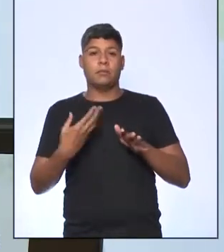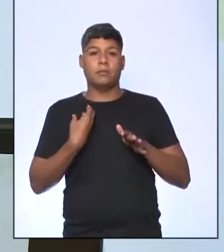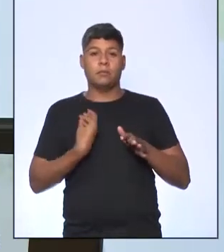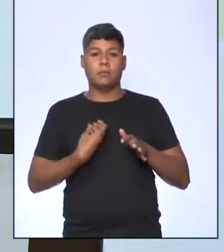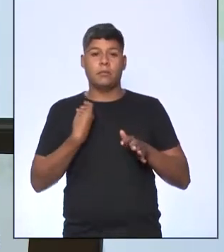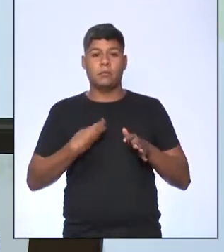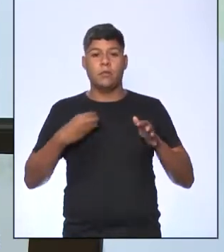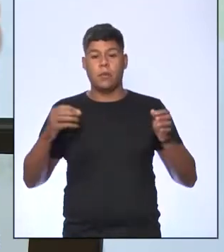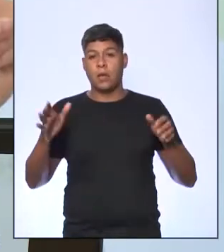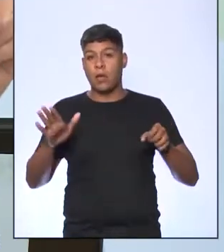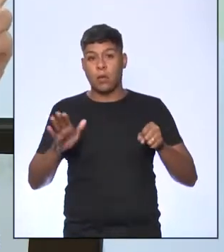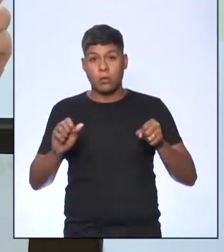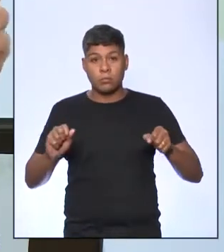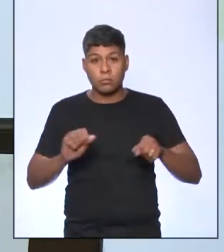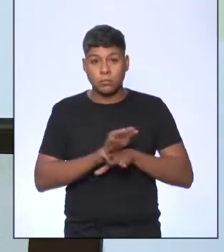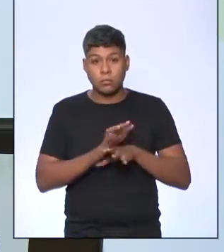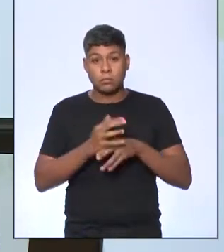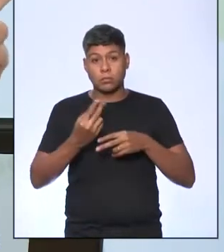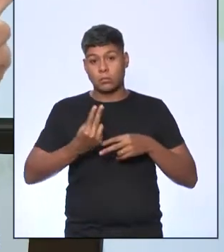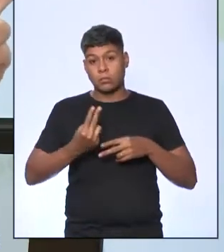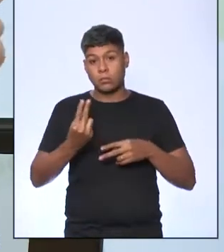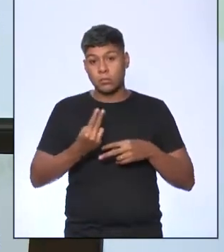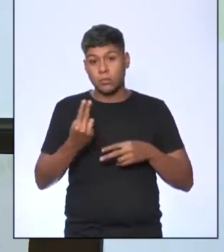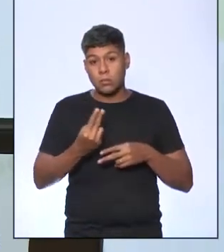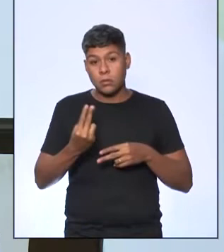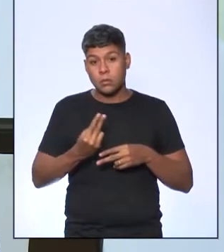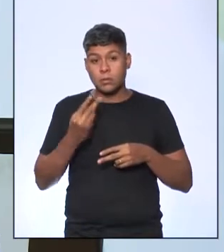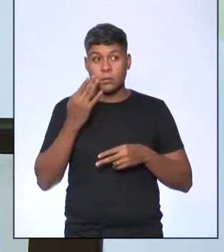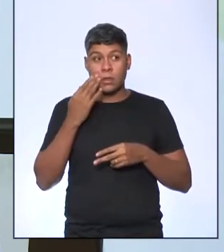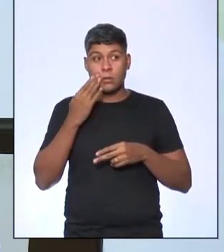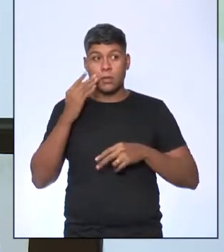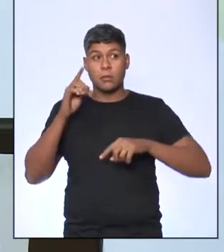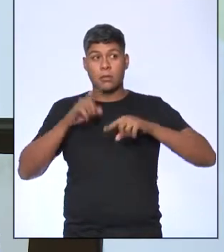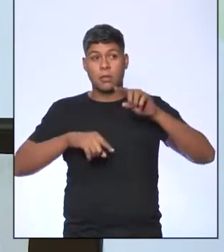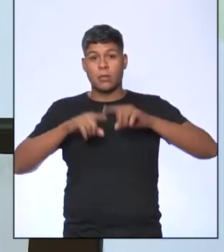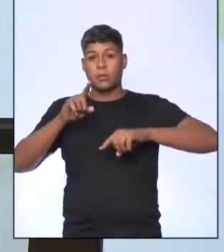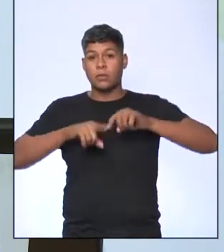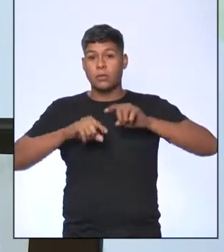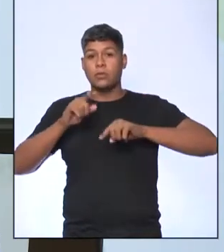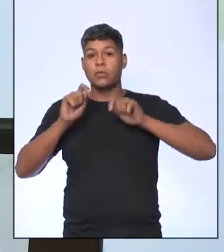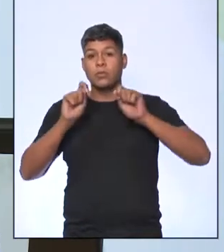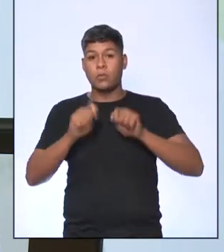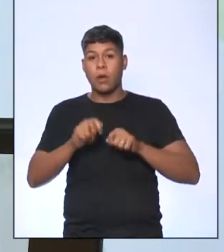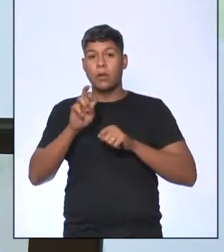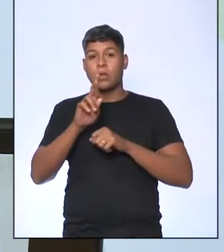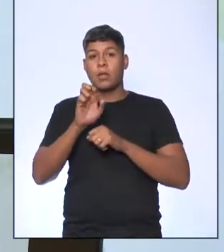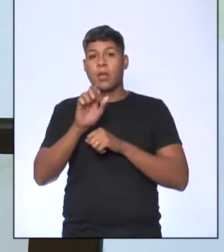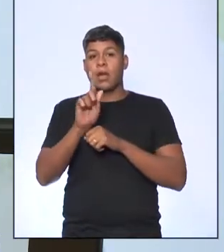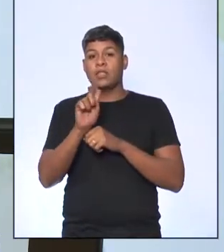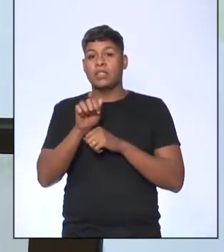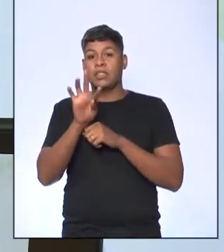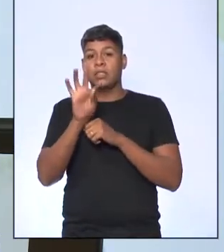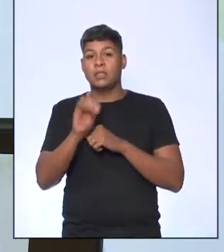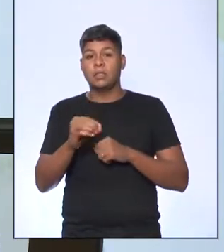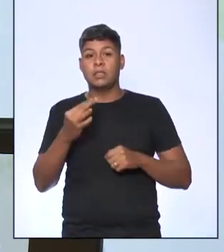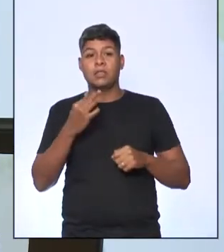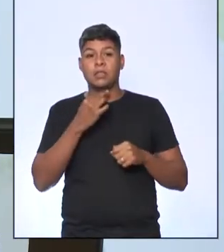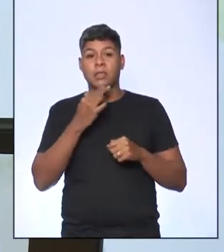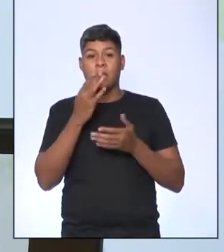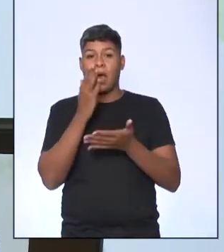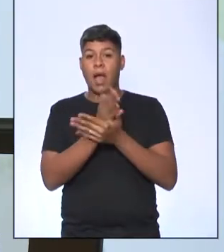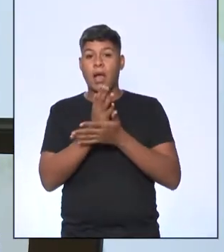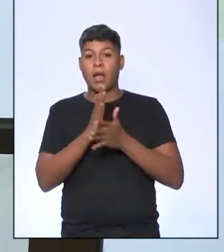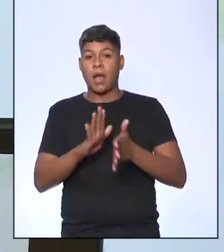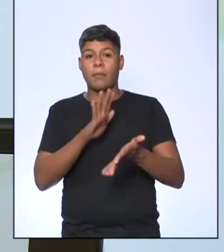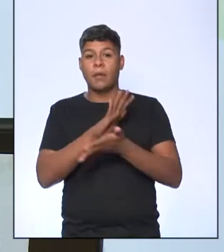se completa. No segundo tipo, onde o meu produto pode voltar a ser reagente, essa minha reação ela não acaba,